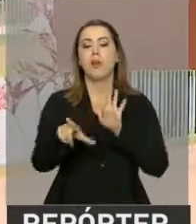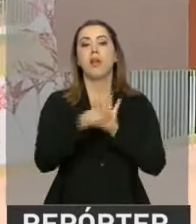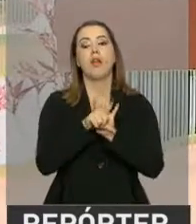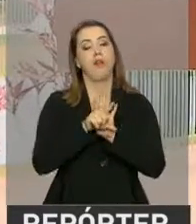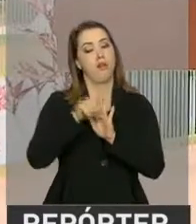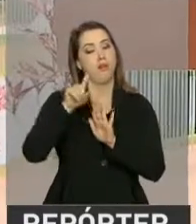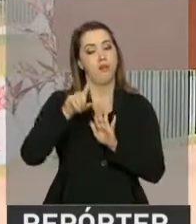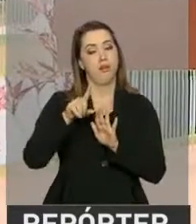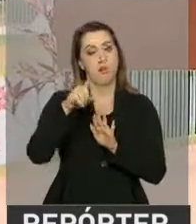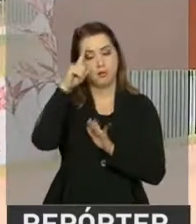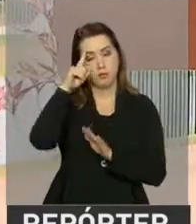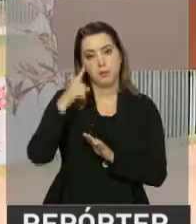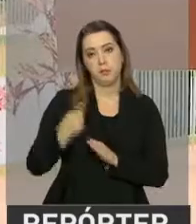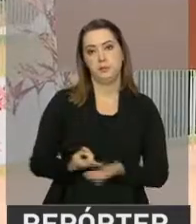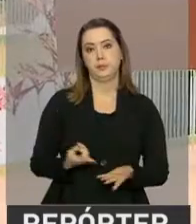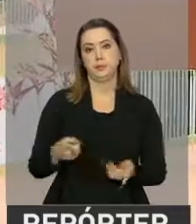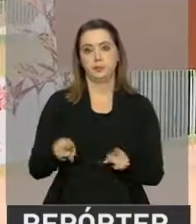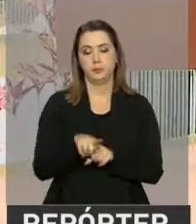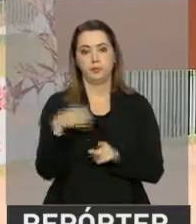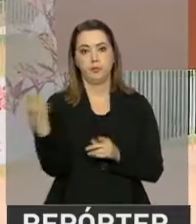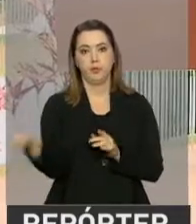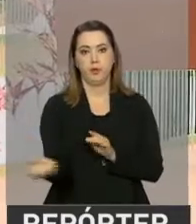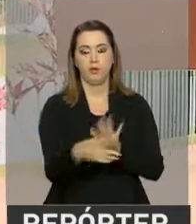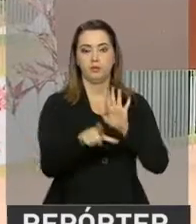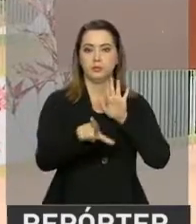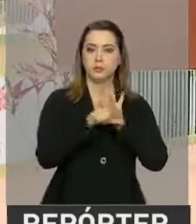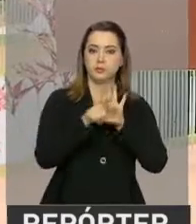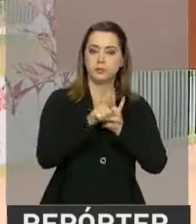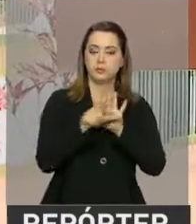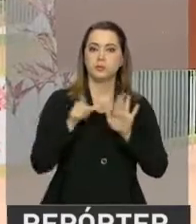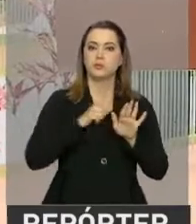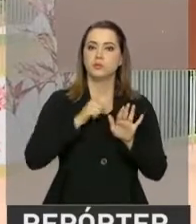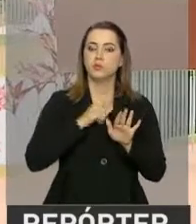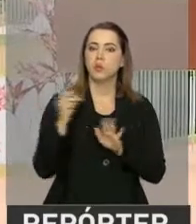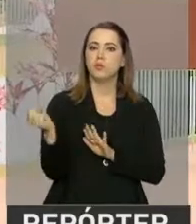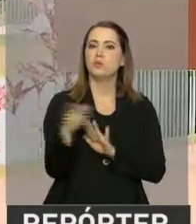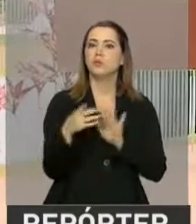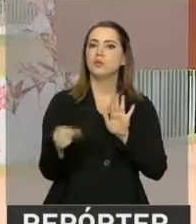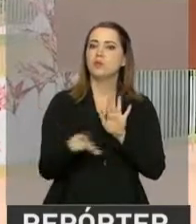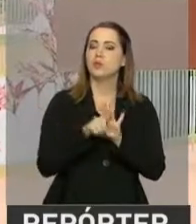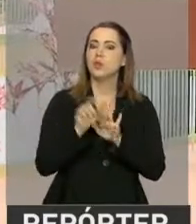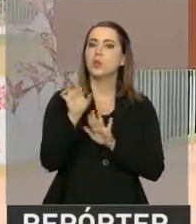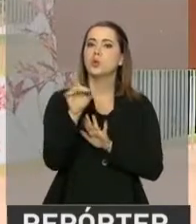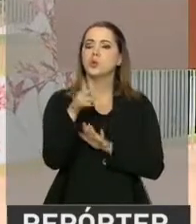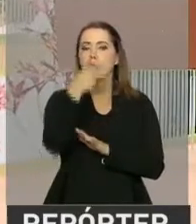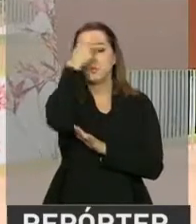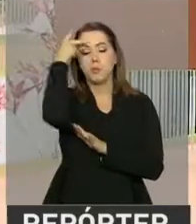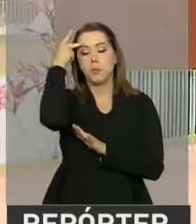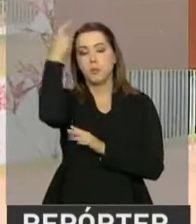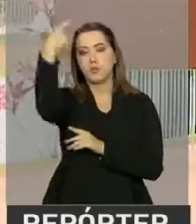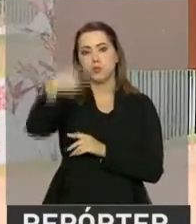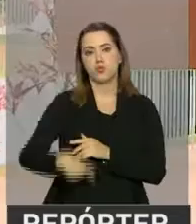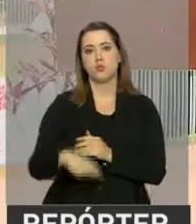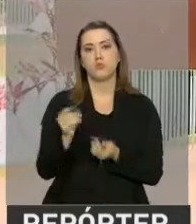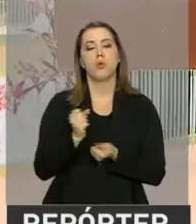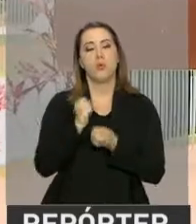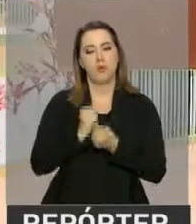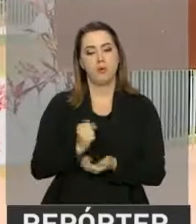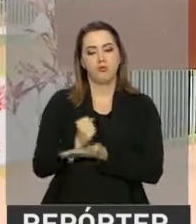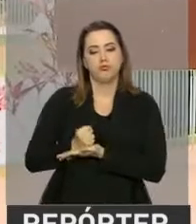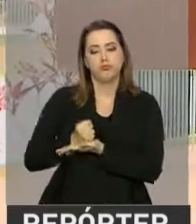permitidos a nova legislação estabelece que somente pessoas físicas do dinheiro para as campanhas